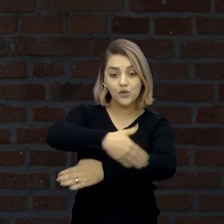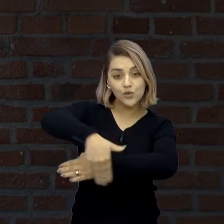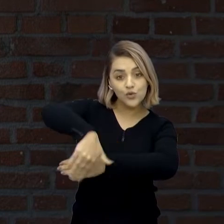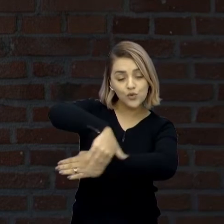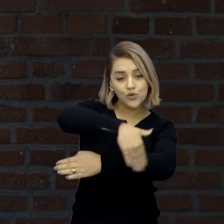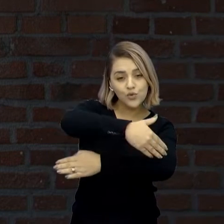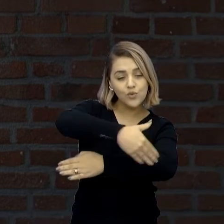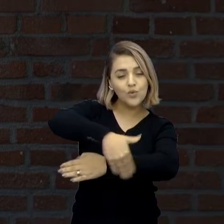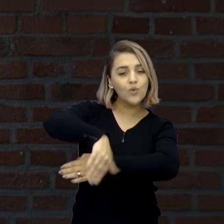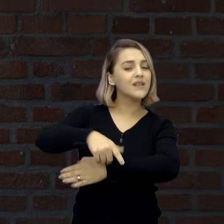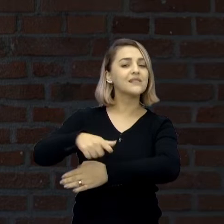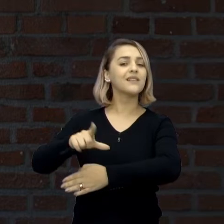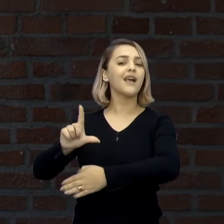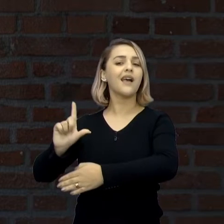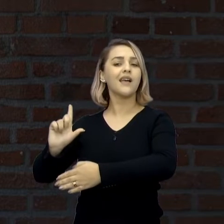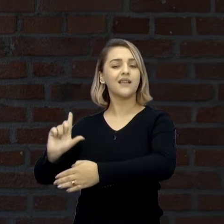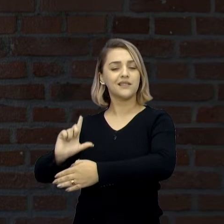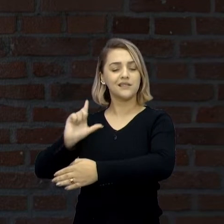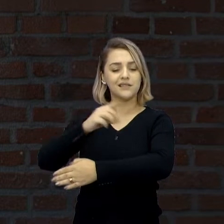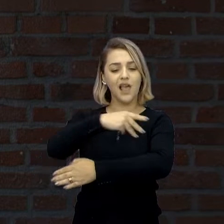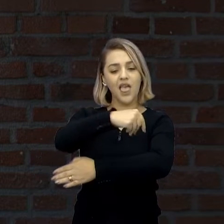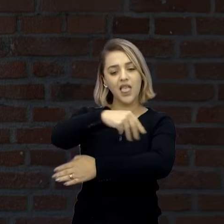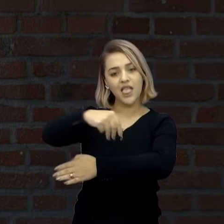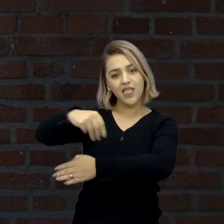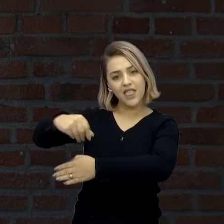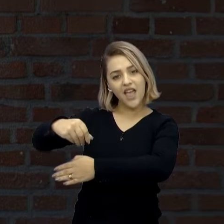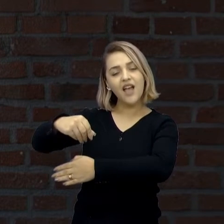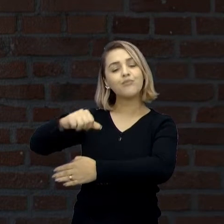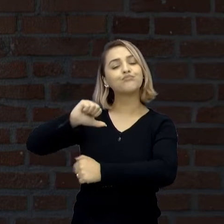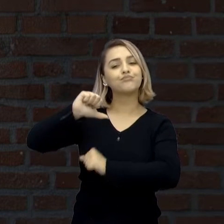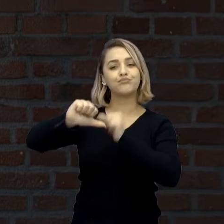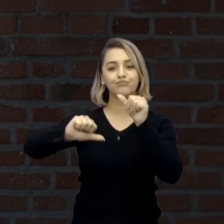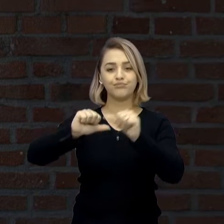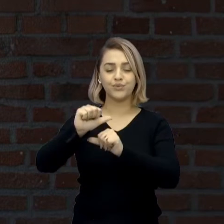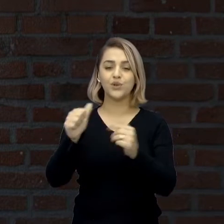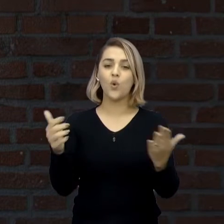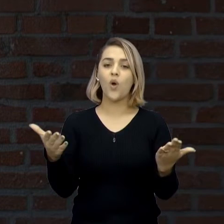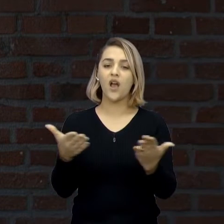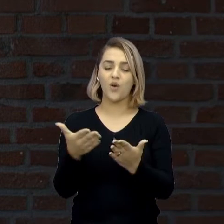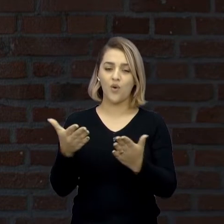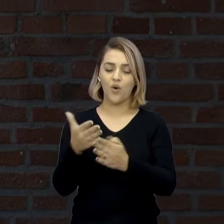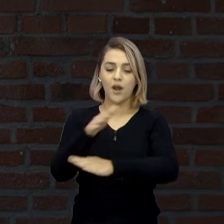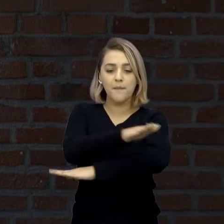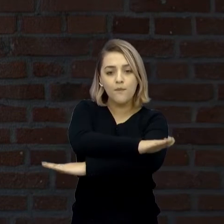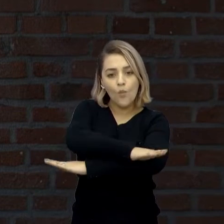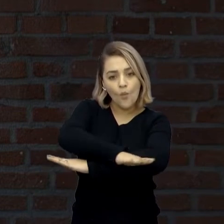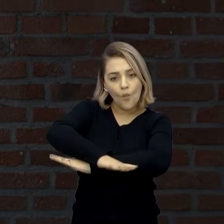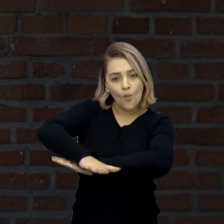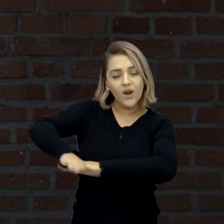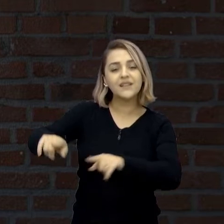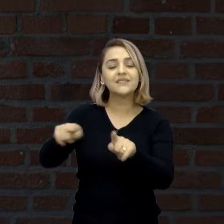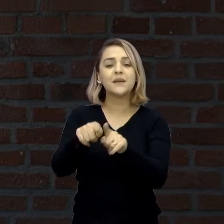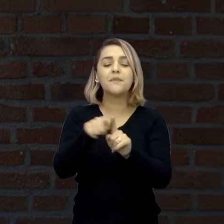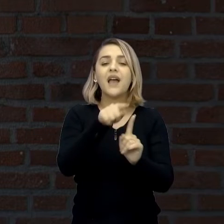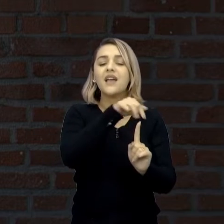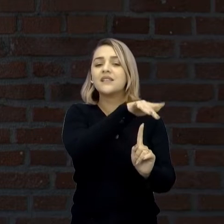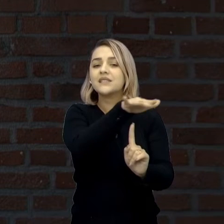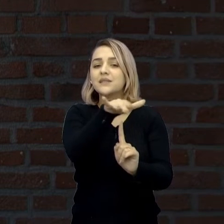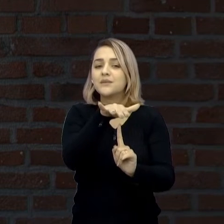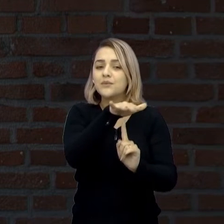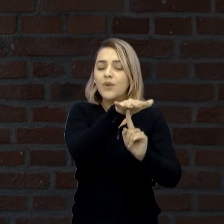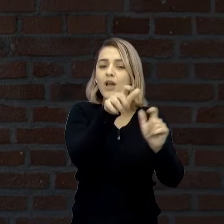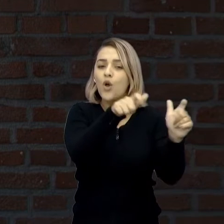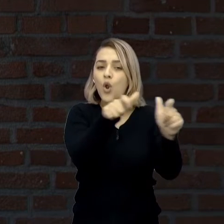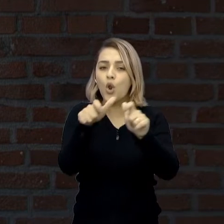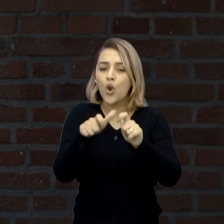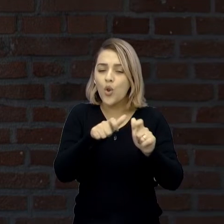deram espaço para ruas e avenidas asfaltadas, além de praças e áreas comerciais